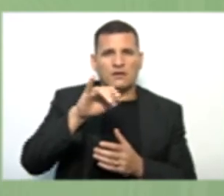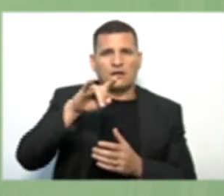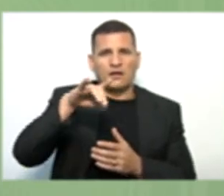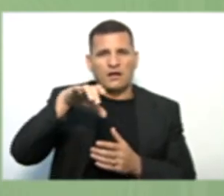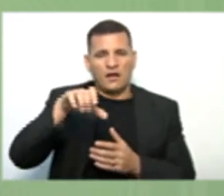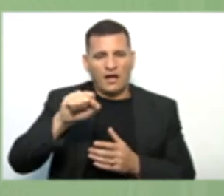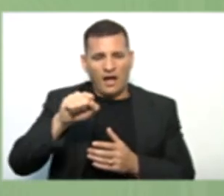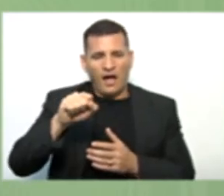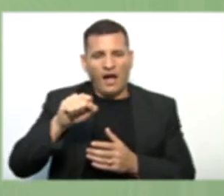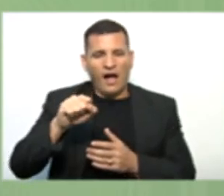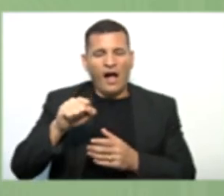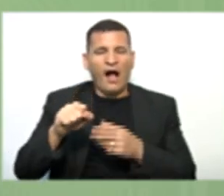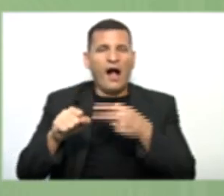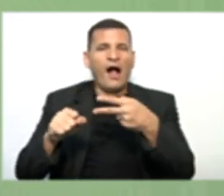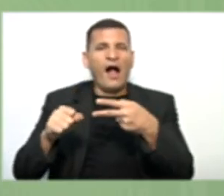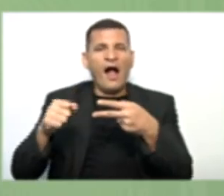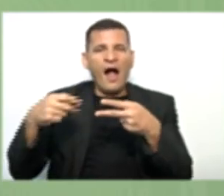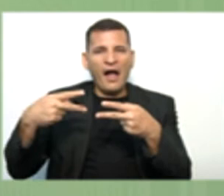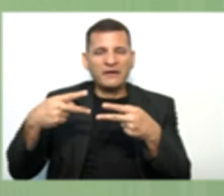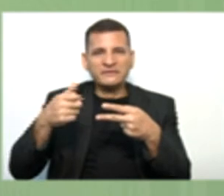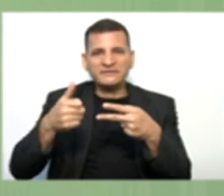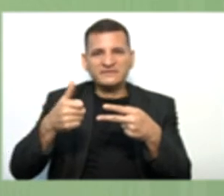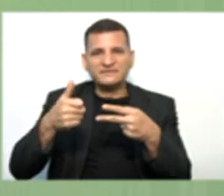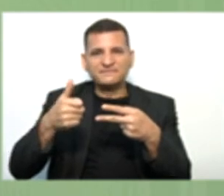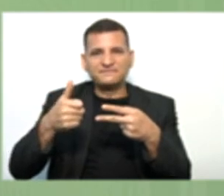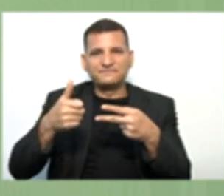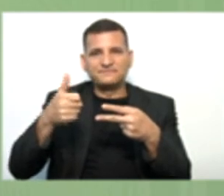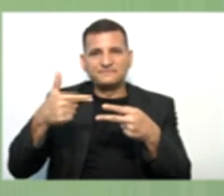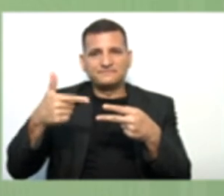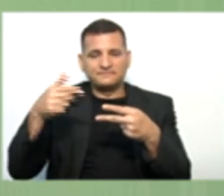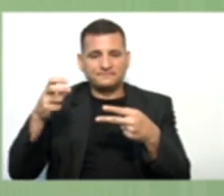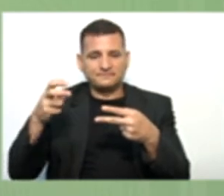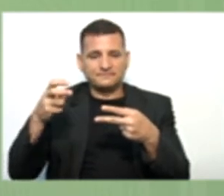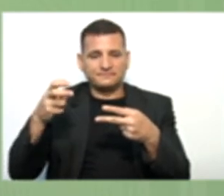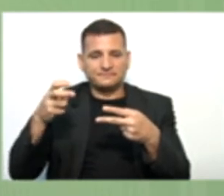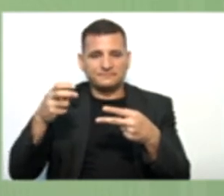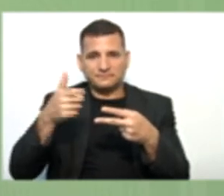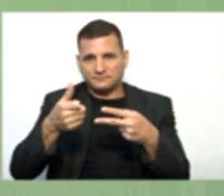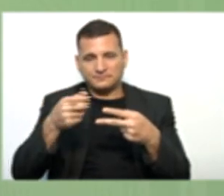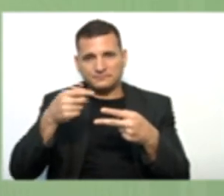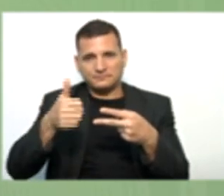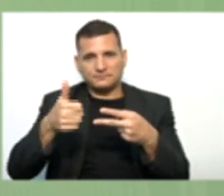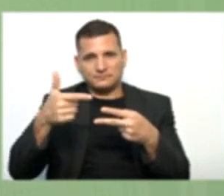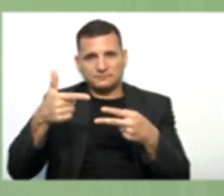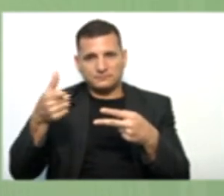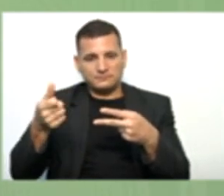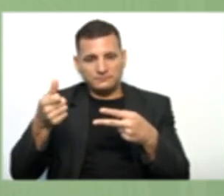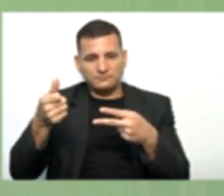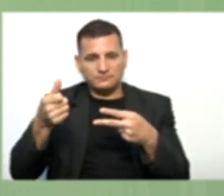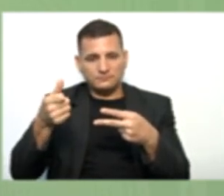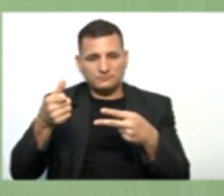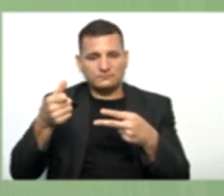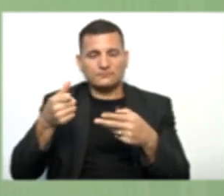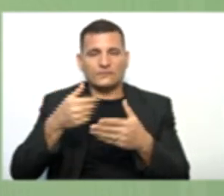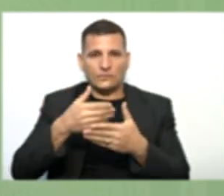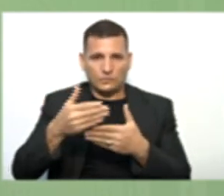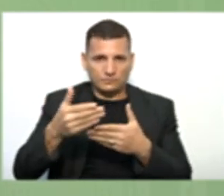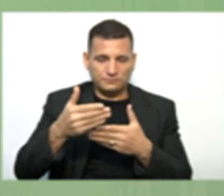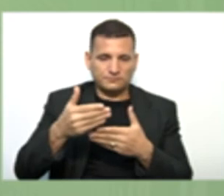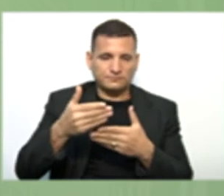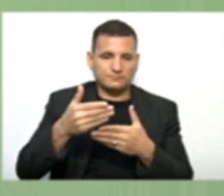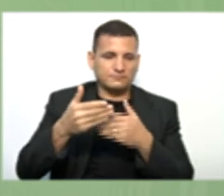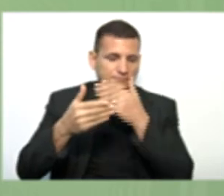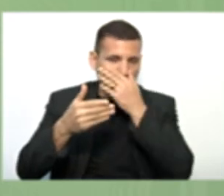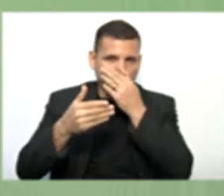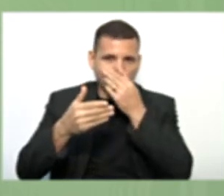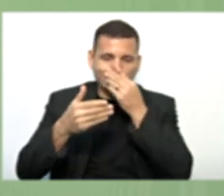menor ou igual a 126, aí eu começo print cabides. Só que aqui tem uma jogada, que é a